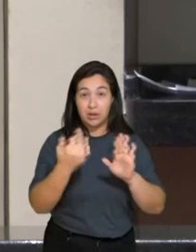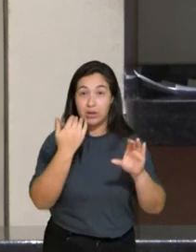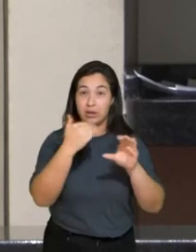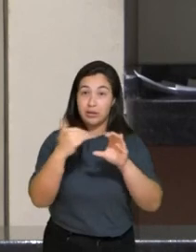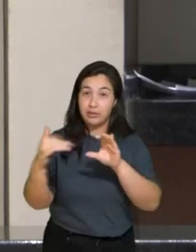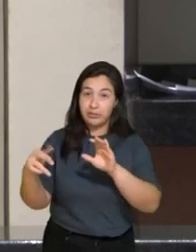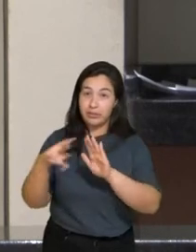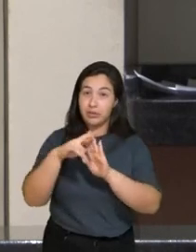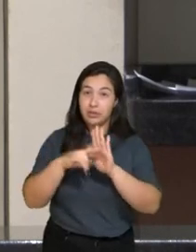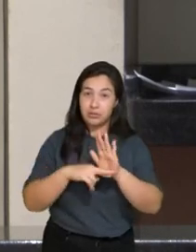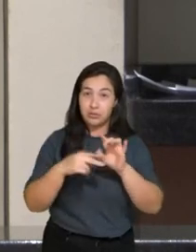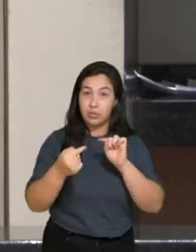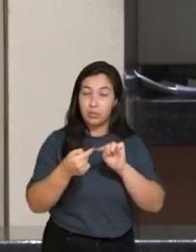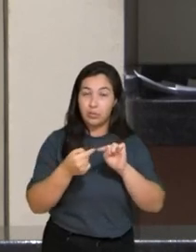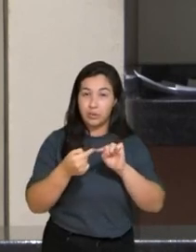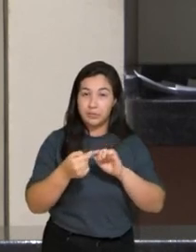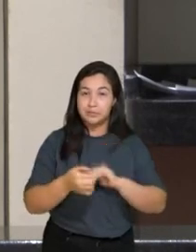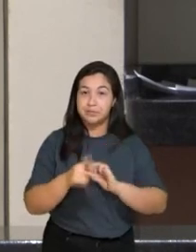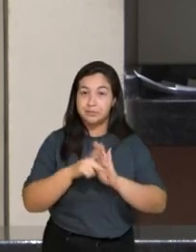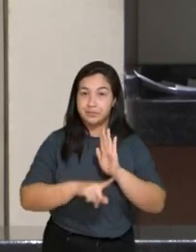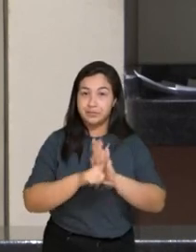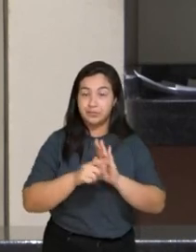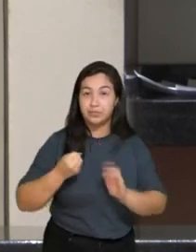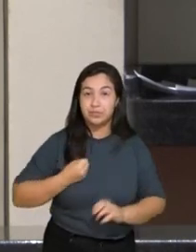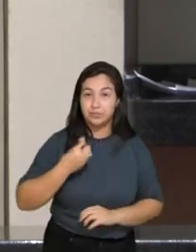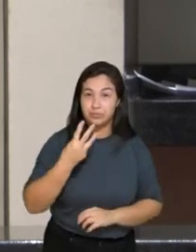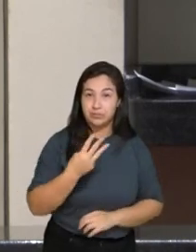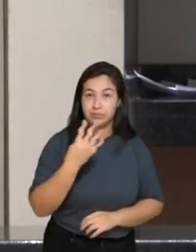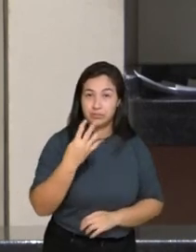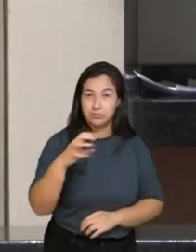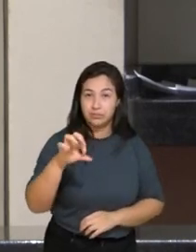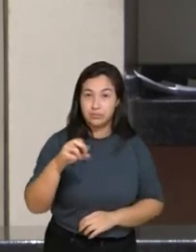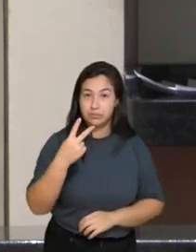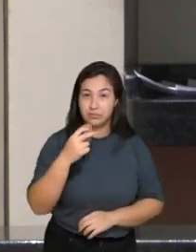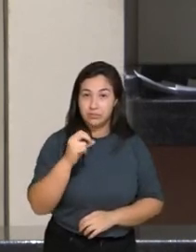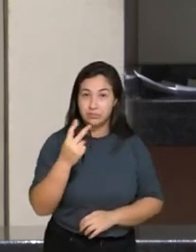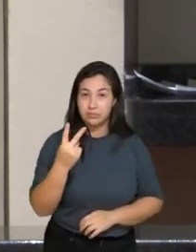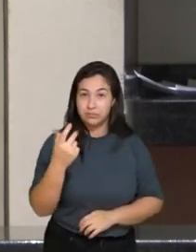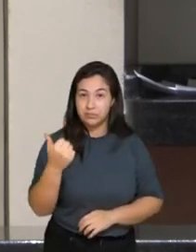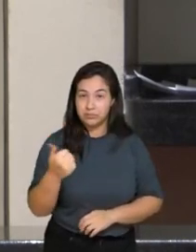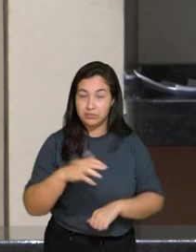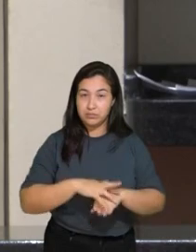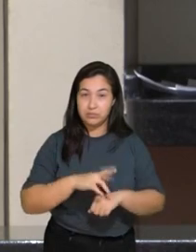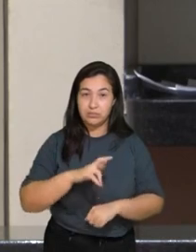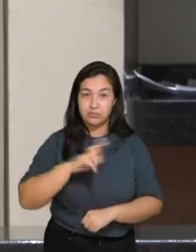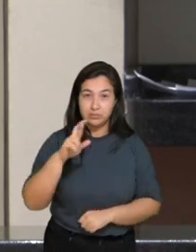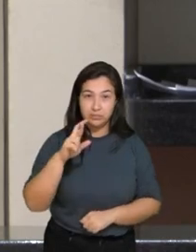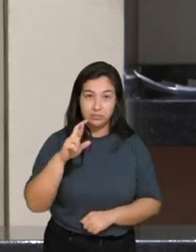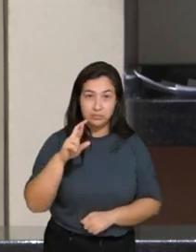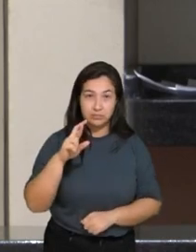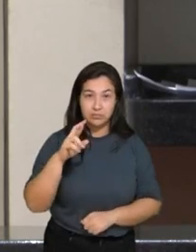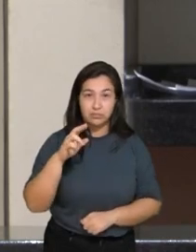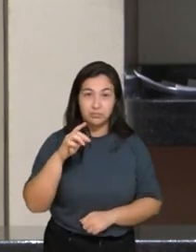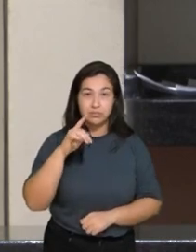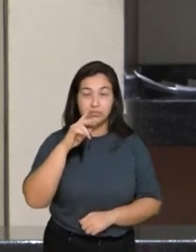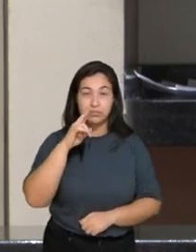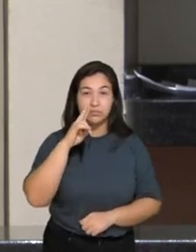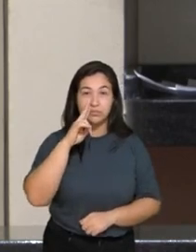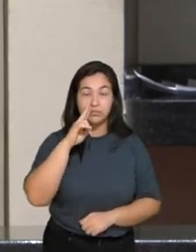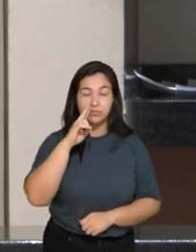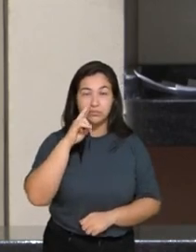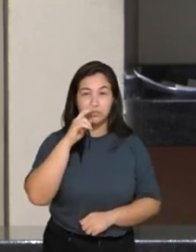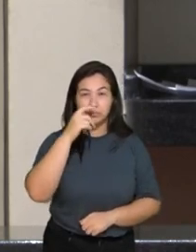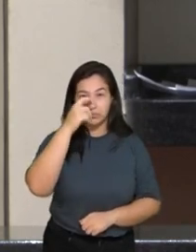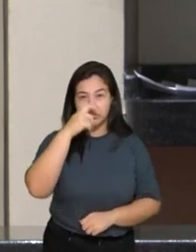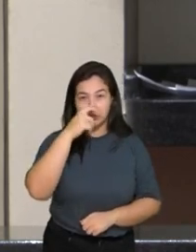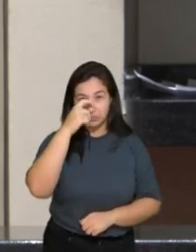o regimento interno. Projeto de Lei 349/2021, autoria do deputado Maurício Scudillarc, dispõe sobre os Conselhos